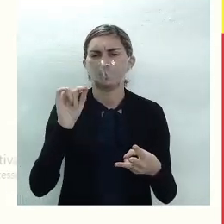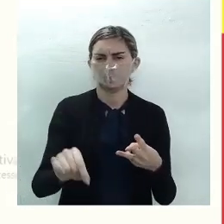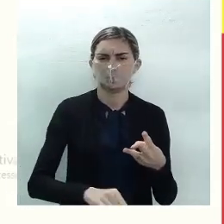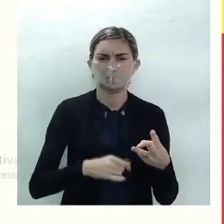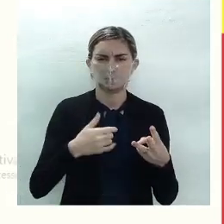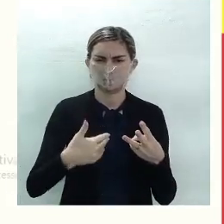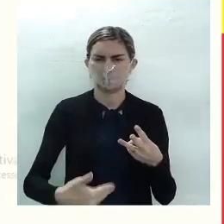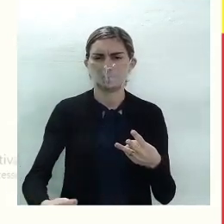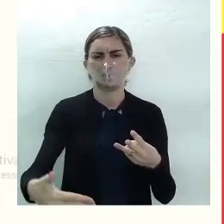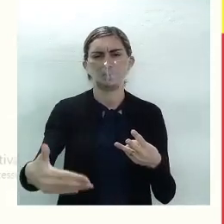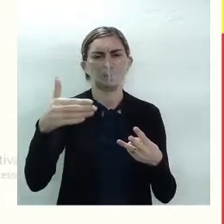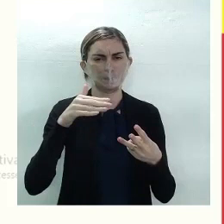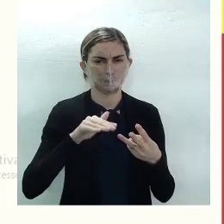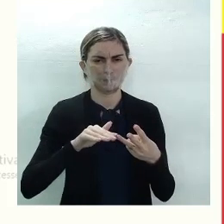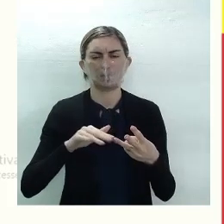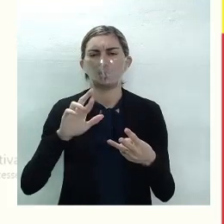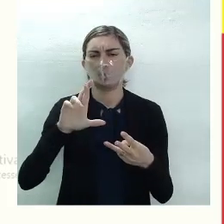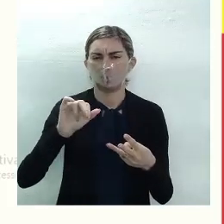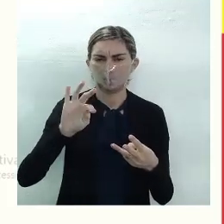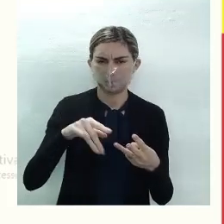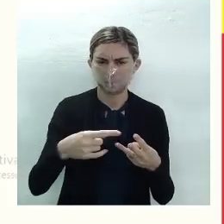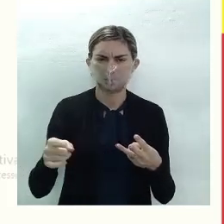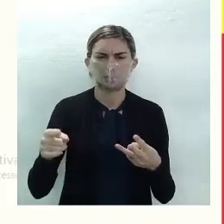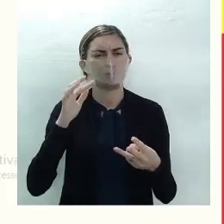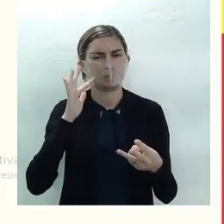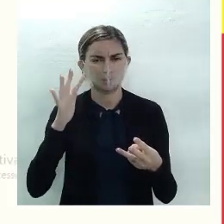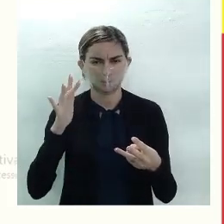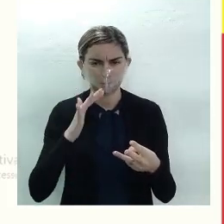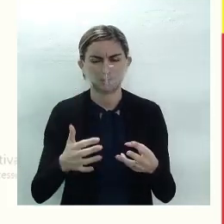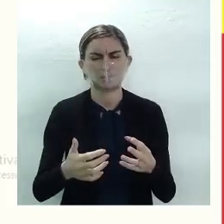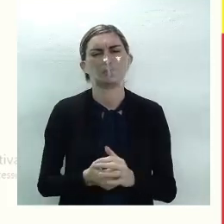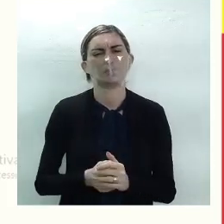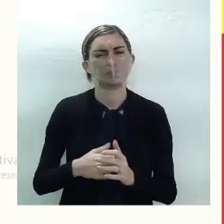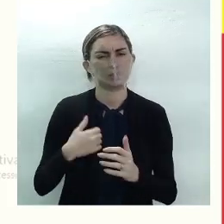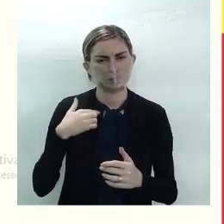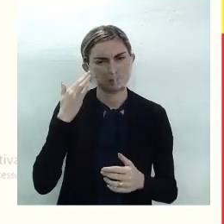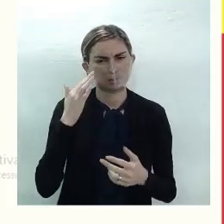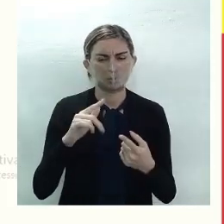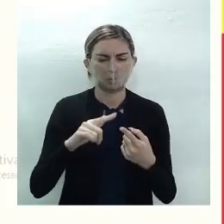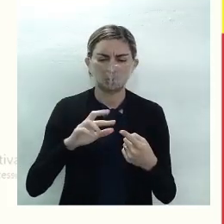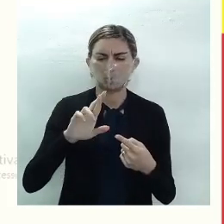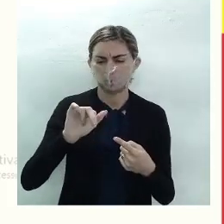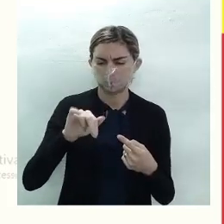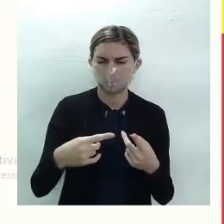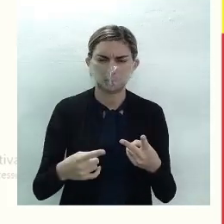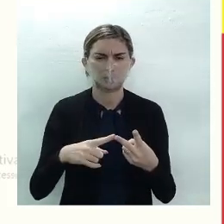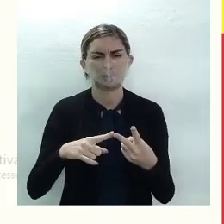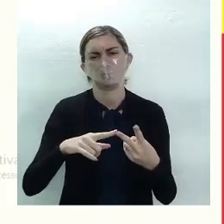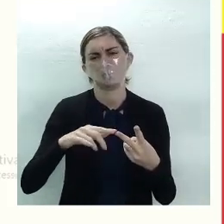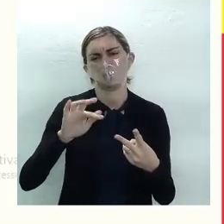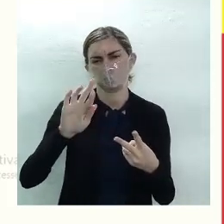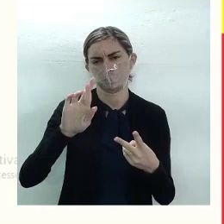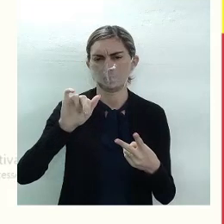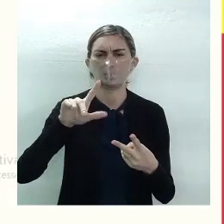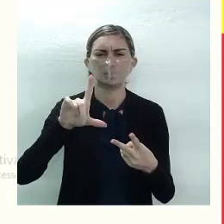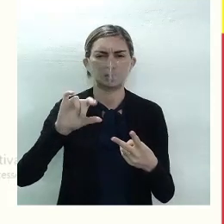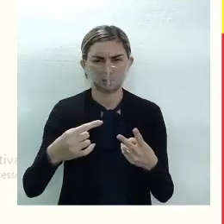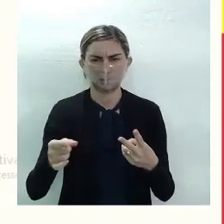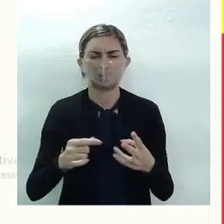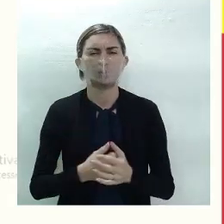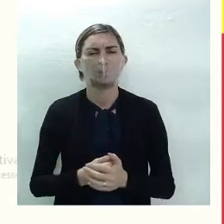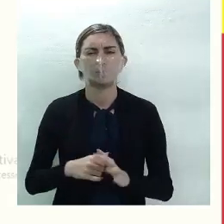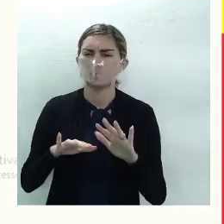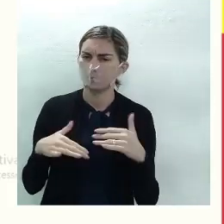passou batido agora, mas fica rotação e reflexão. Então a gente vai entender rotação, reflexão e